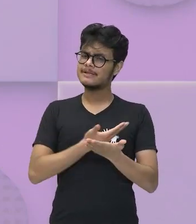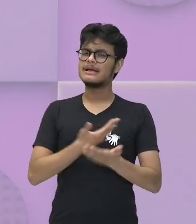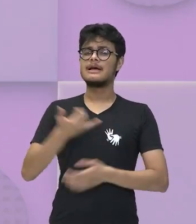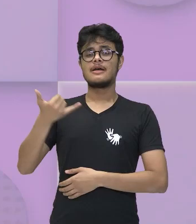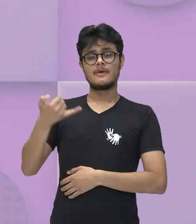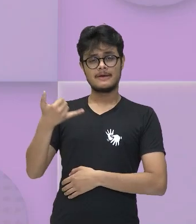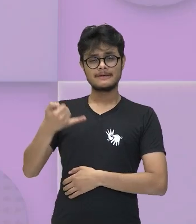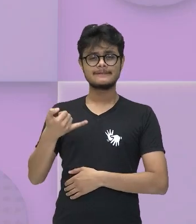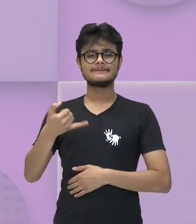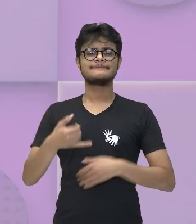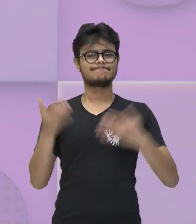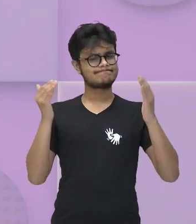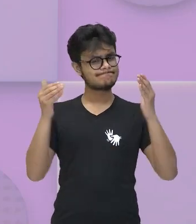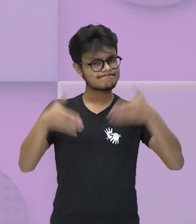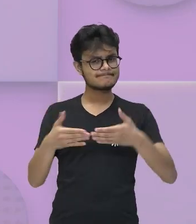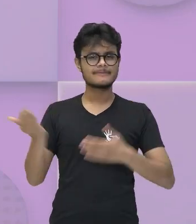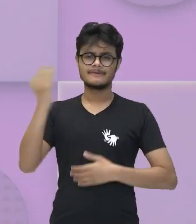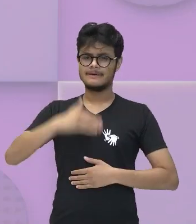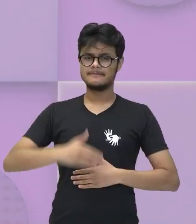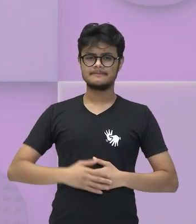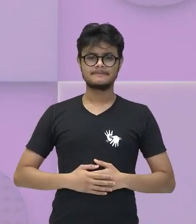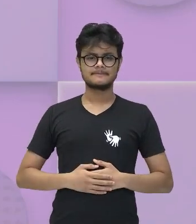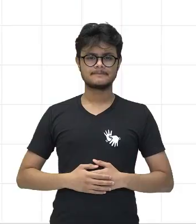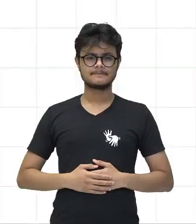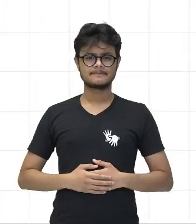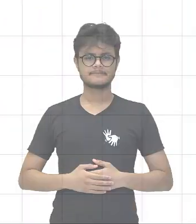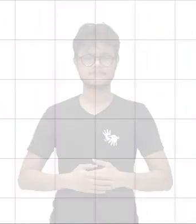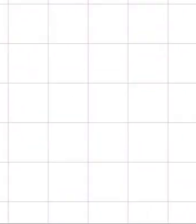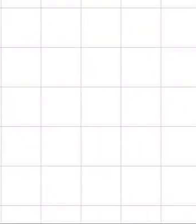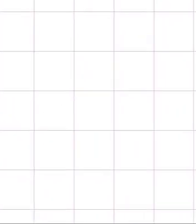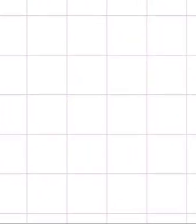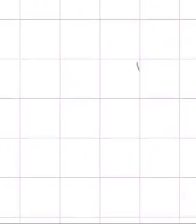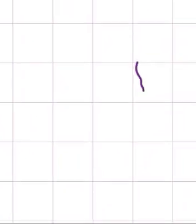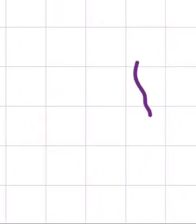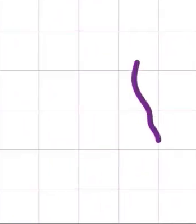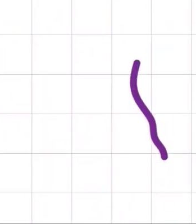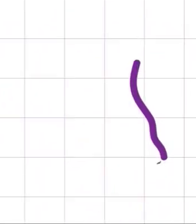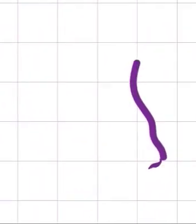caneta, toda a concentração e vamos para a aula.